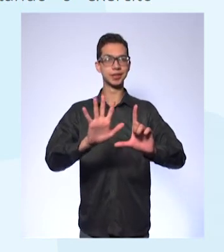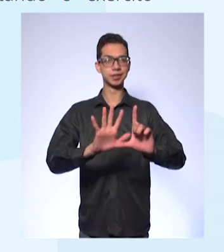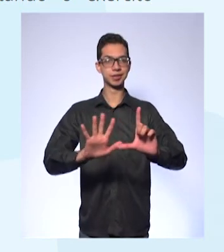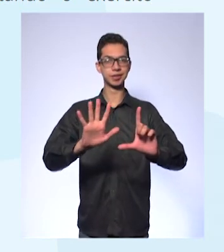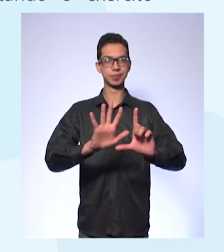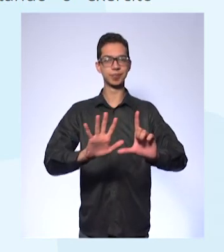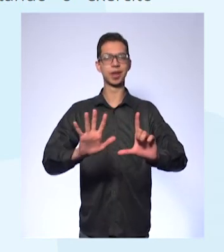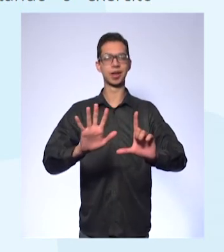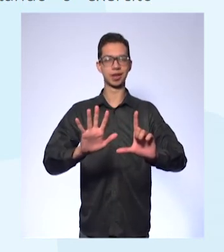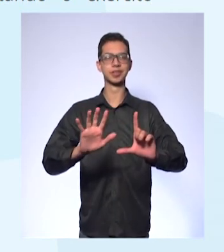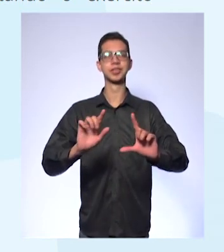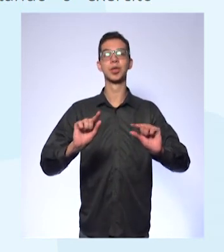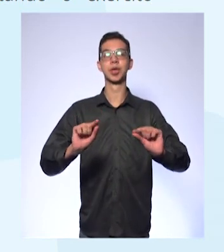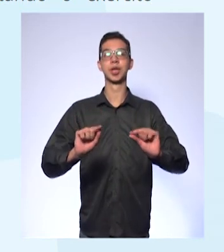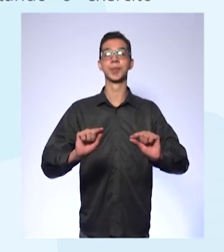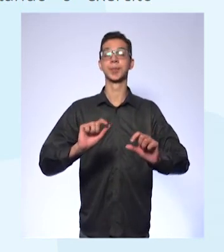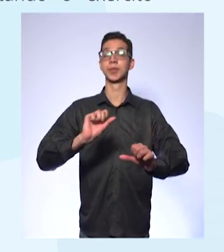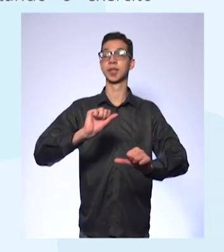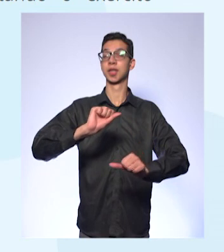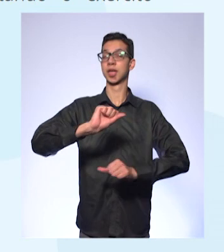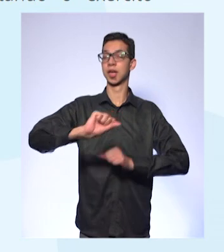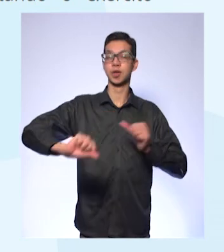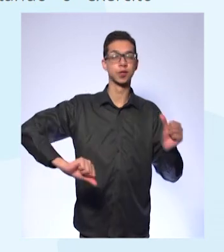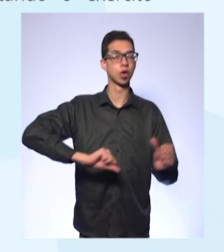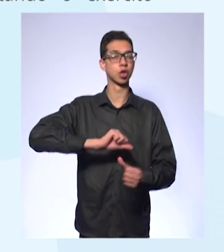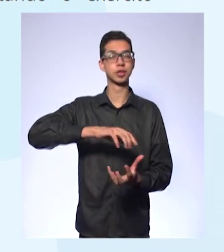de 1836 a